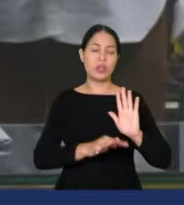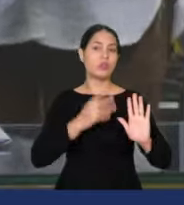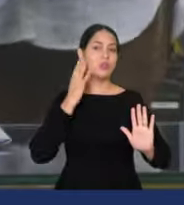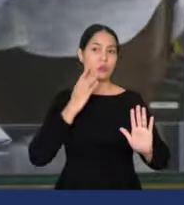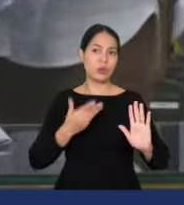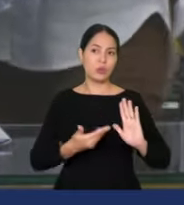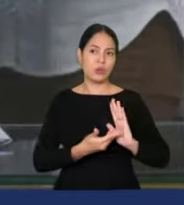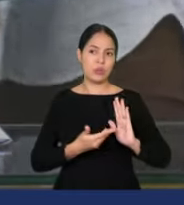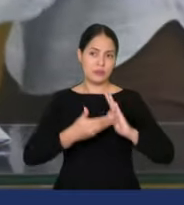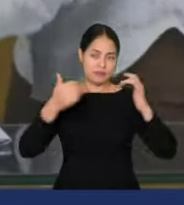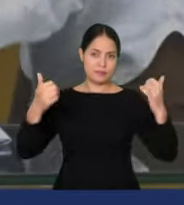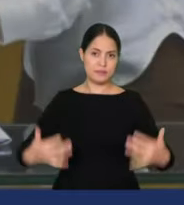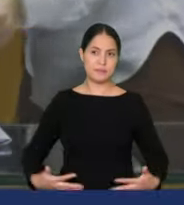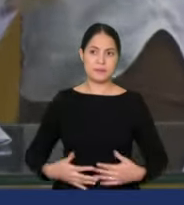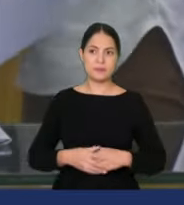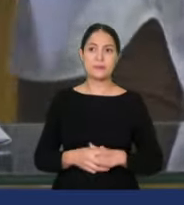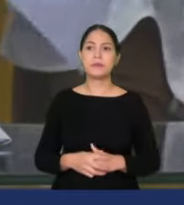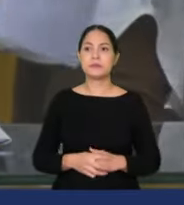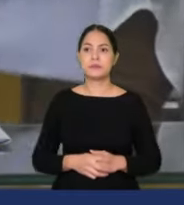discurso.